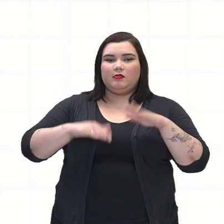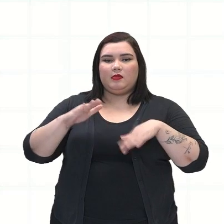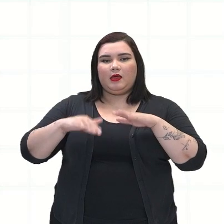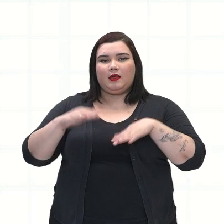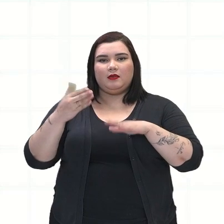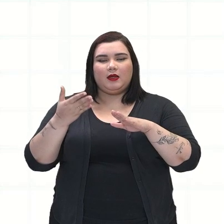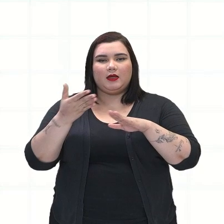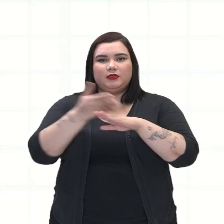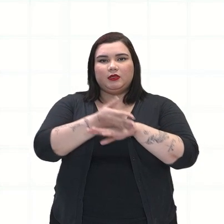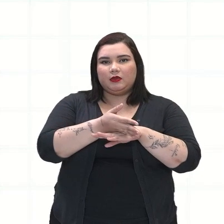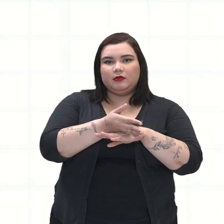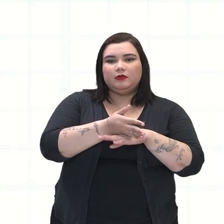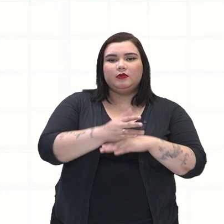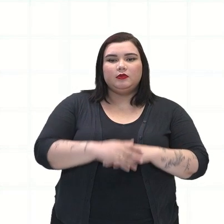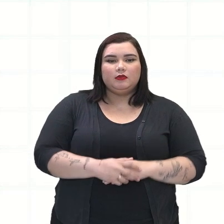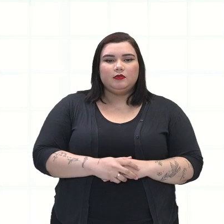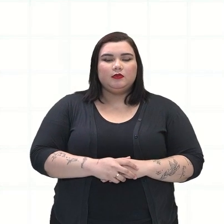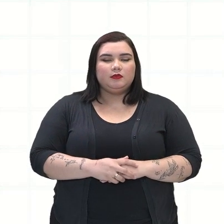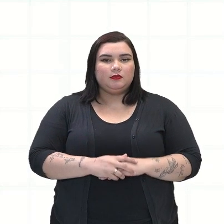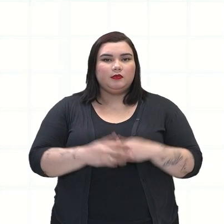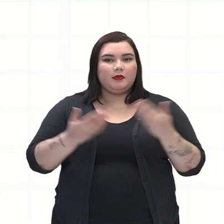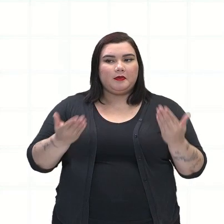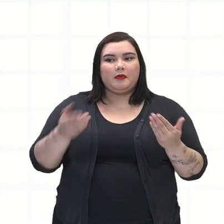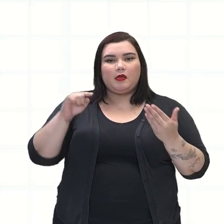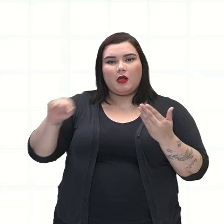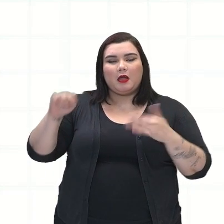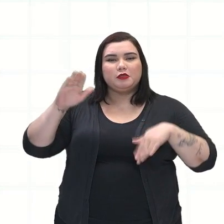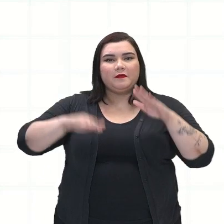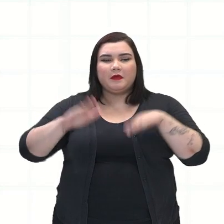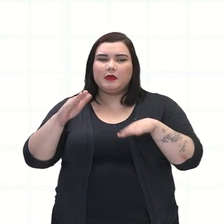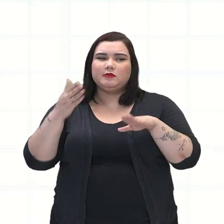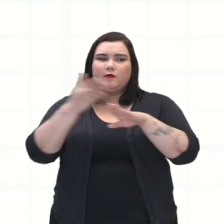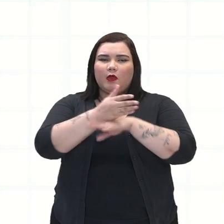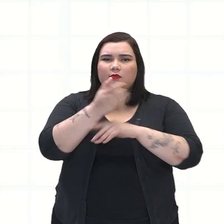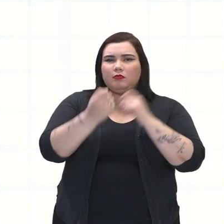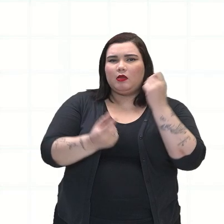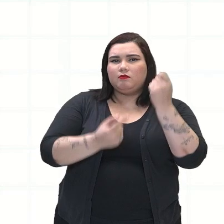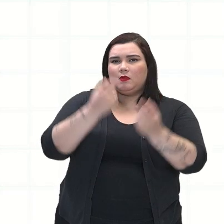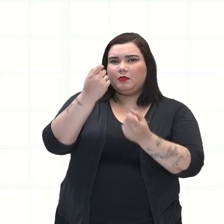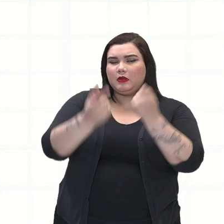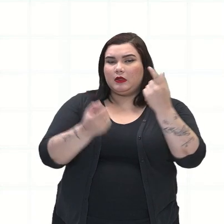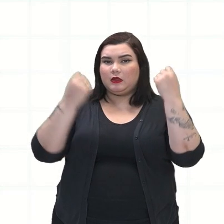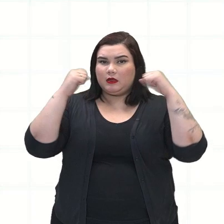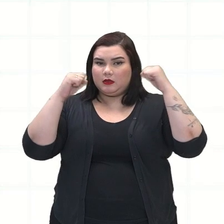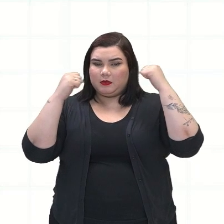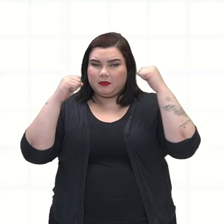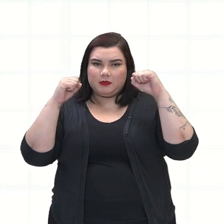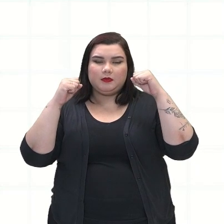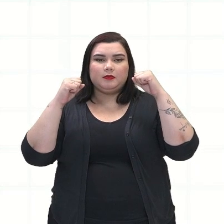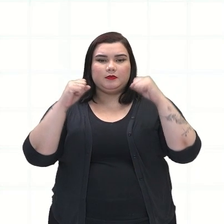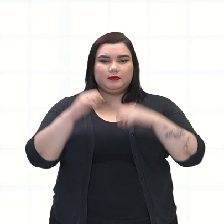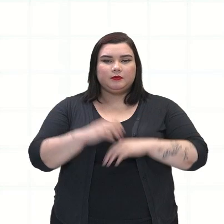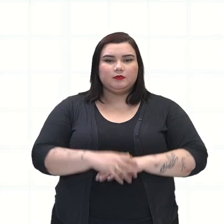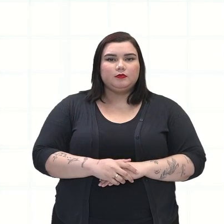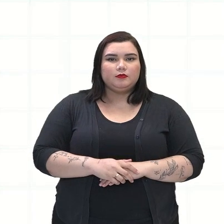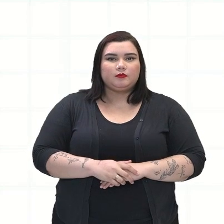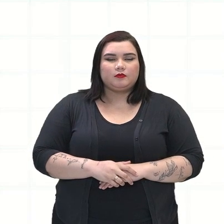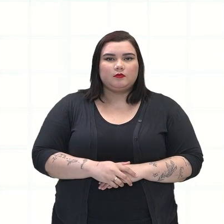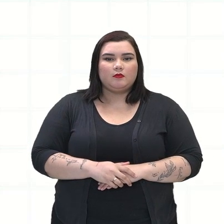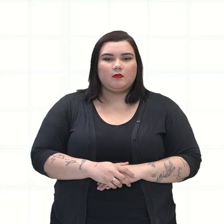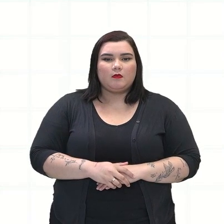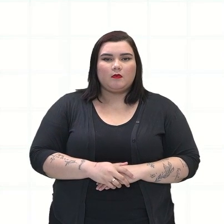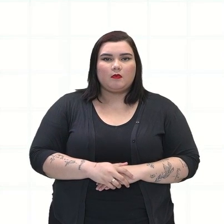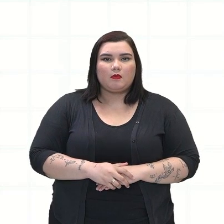usually, geralmente, o Pedro está na academia. Pedro is sometimes at